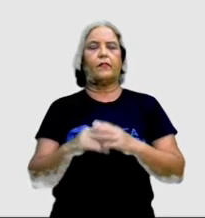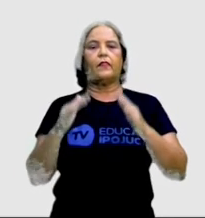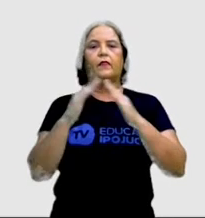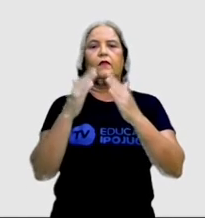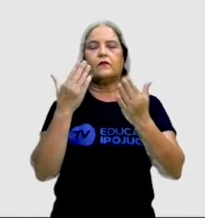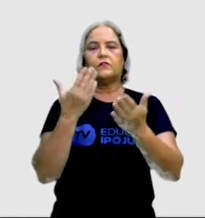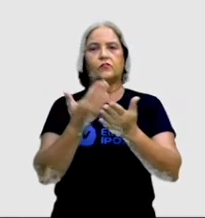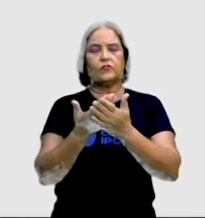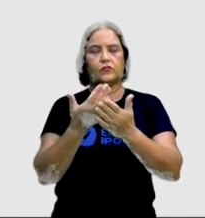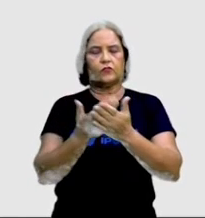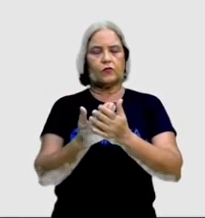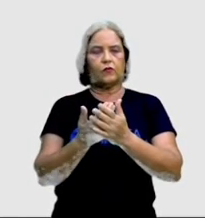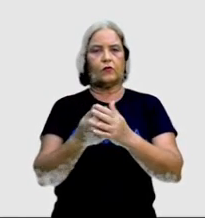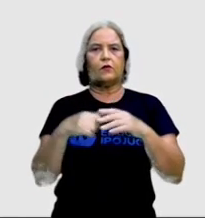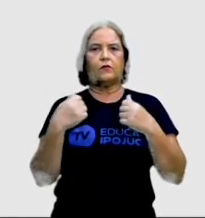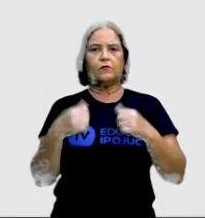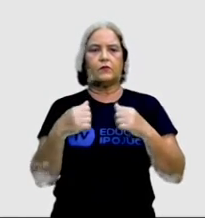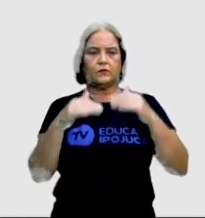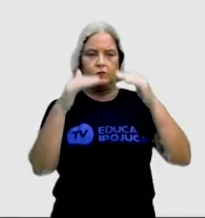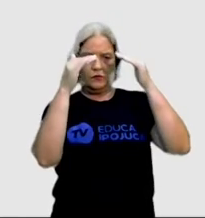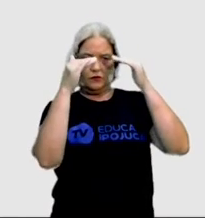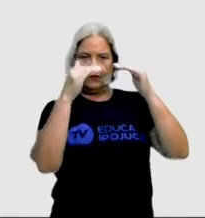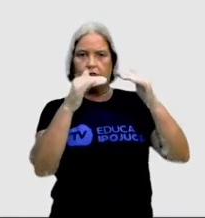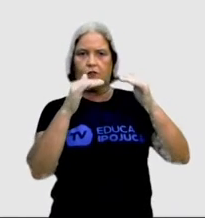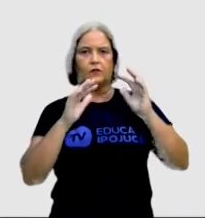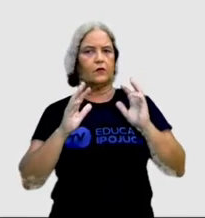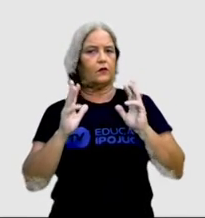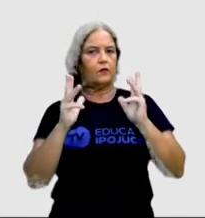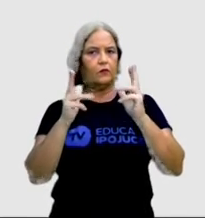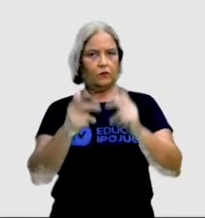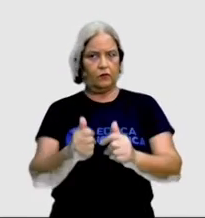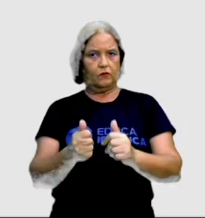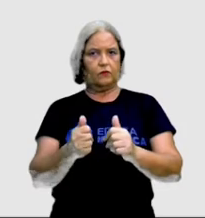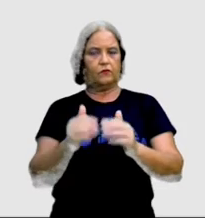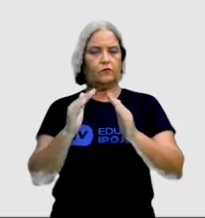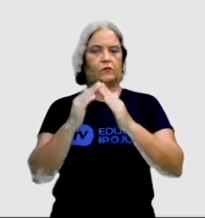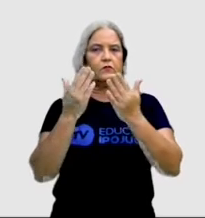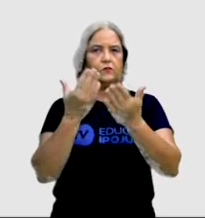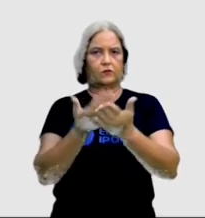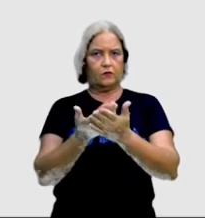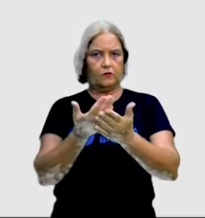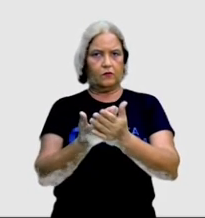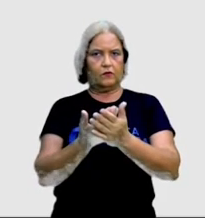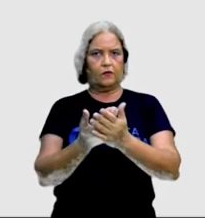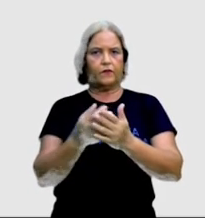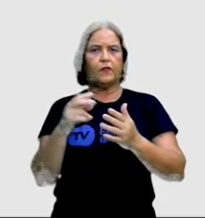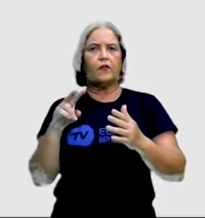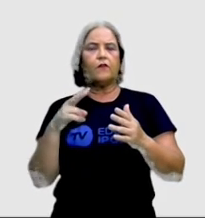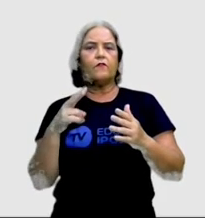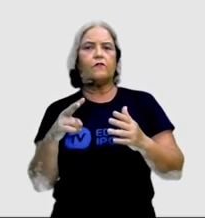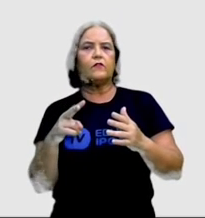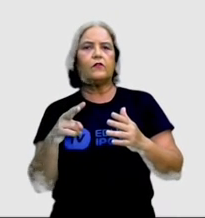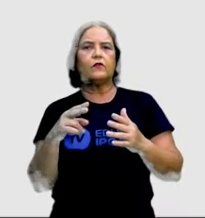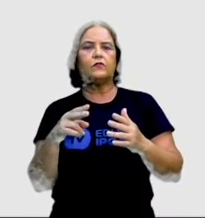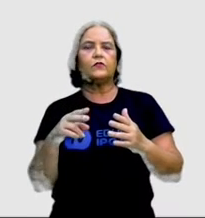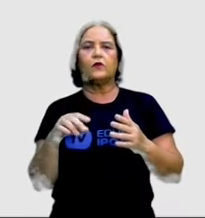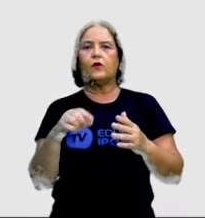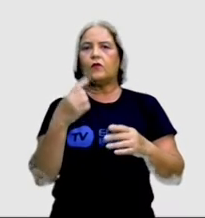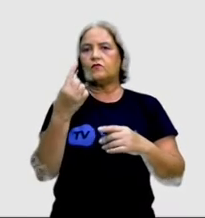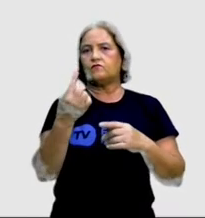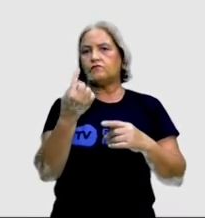devemos tratar todos com respeito. Então, observe algumas palavras que se deve